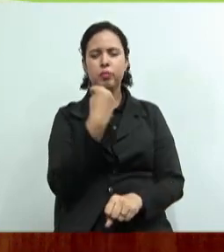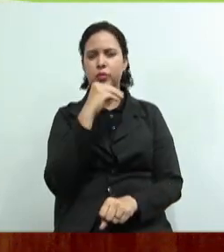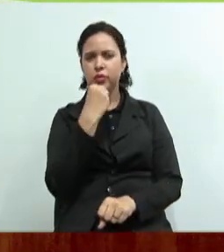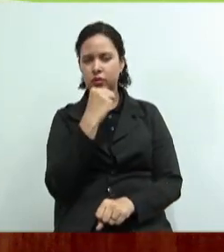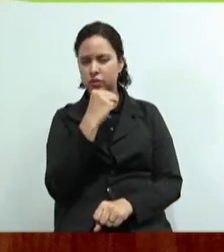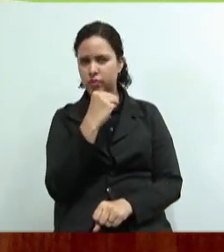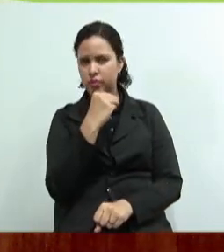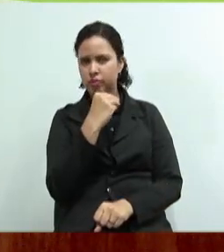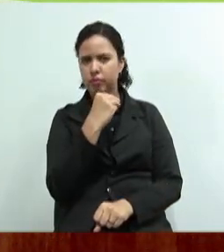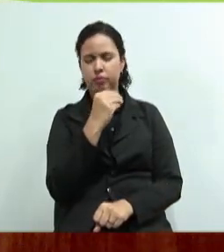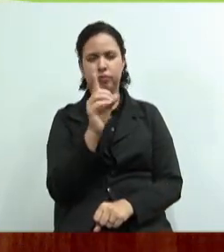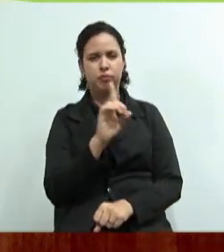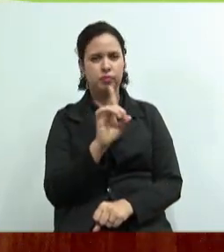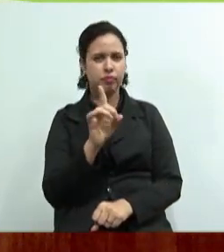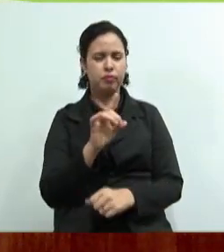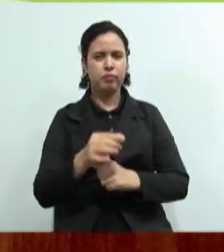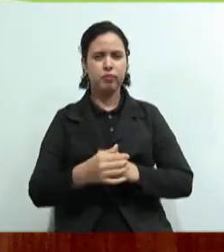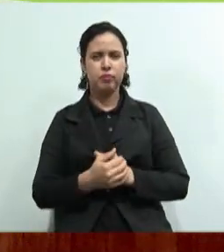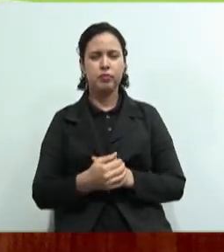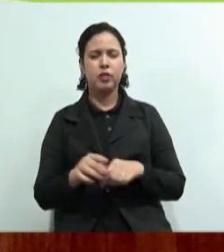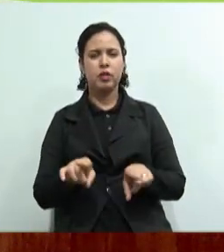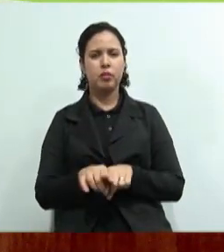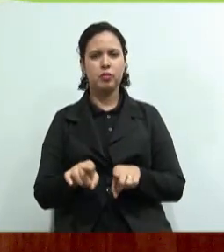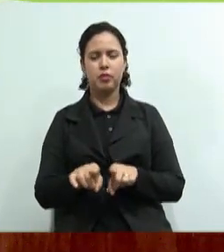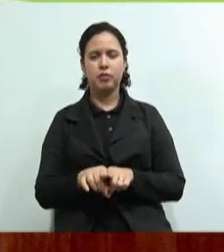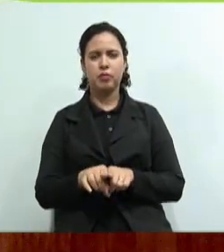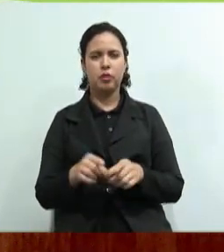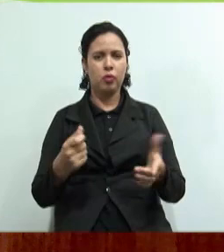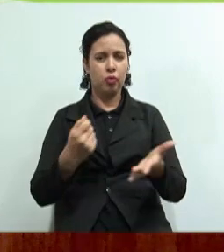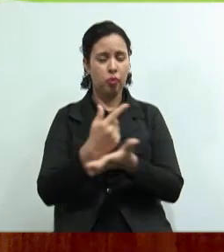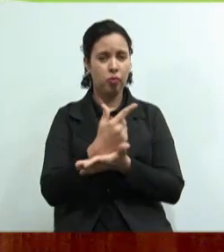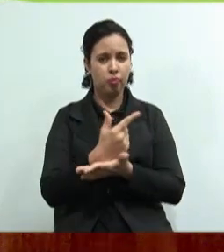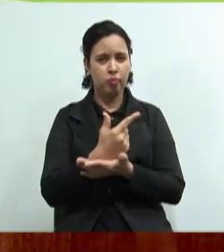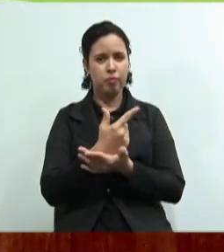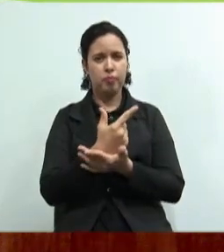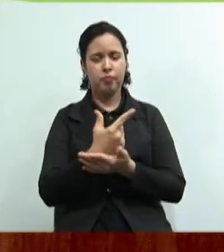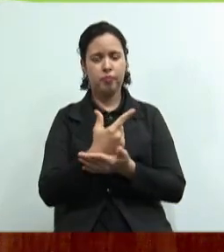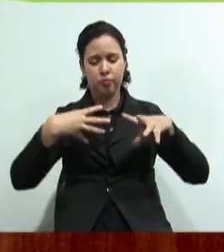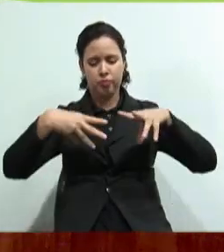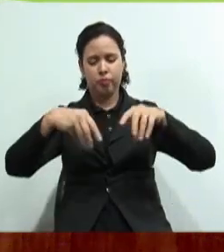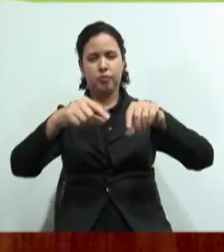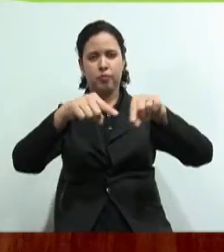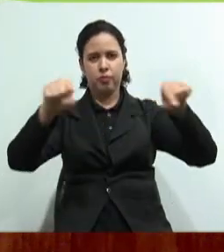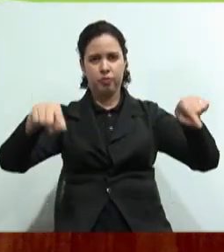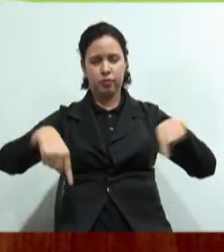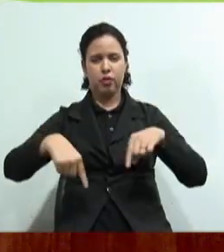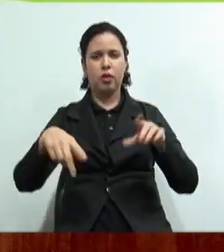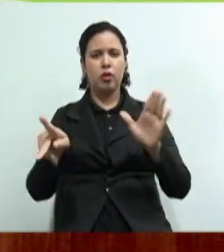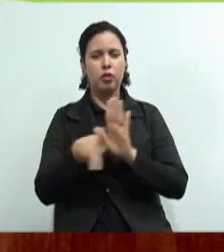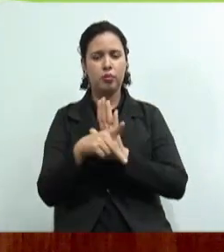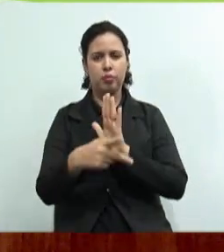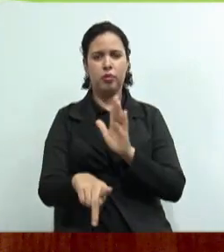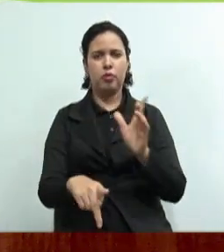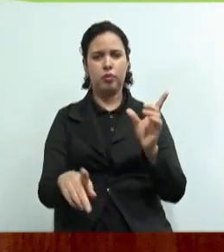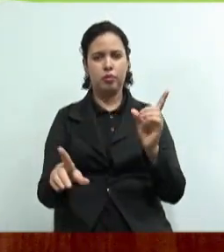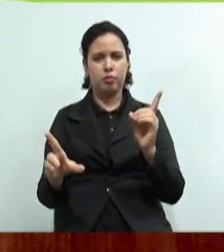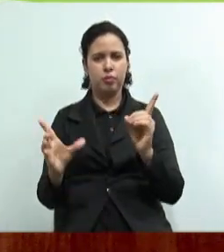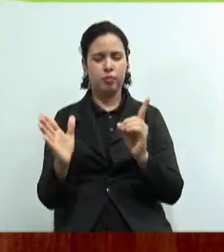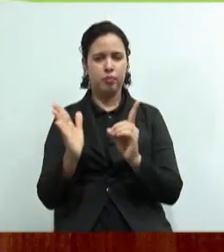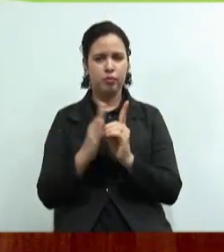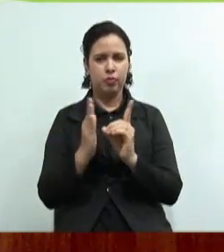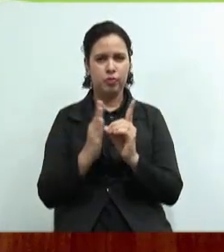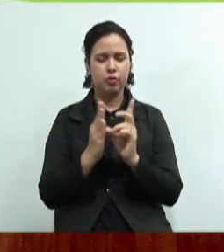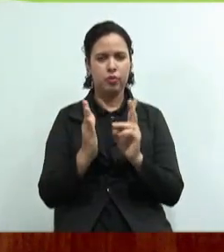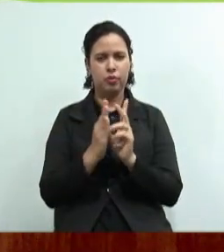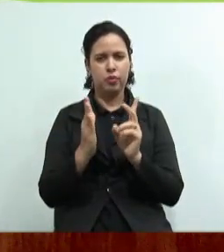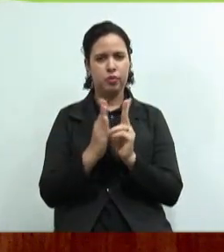crianças. Não adquirir produtos de terras indígenas ou terras protegidas, produtos